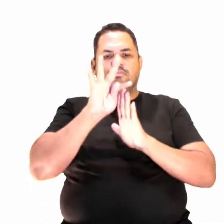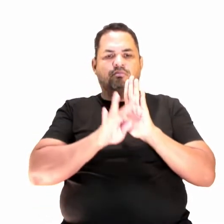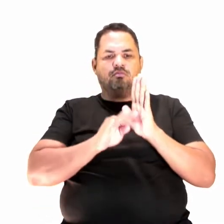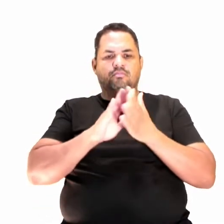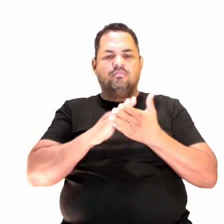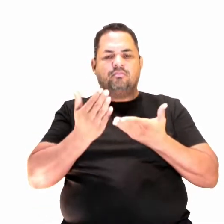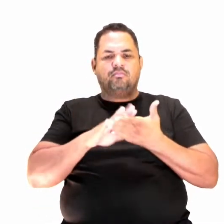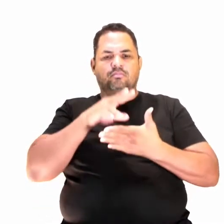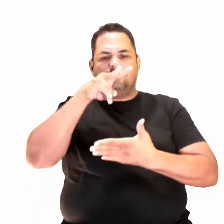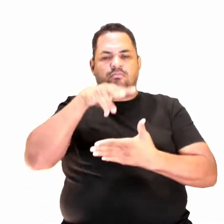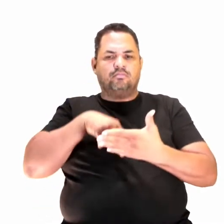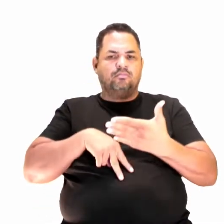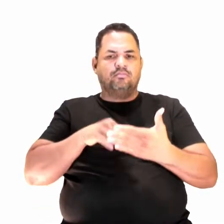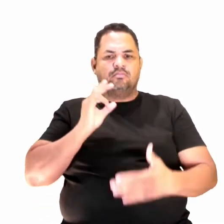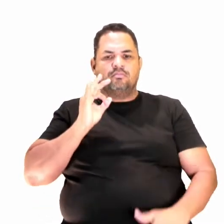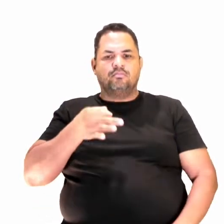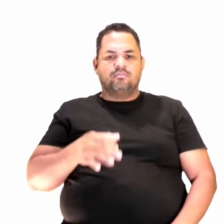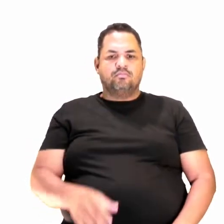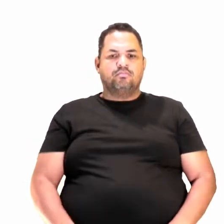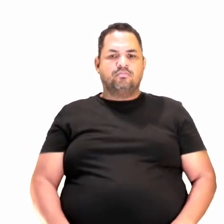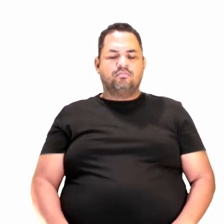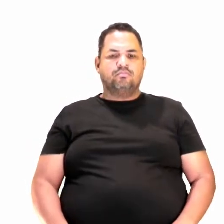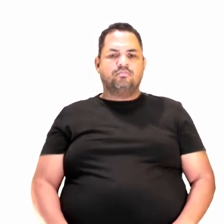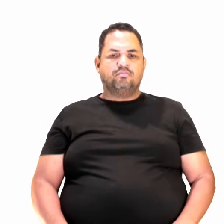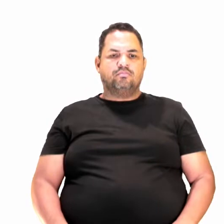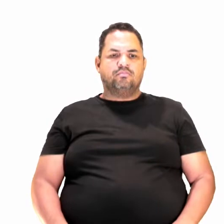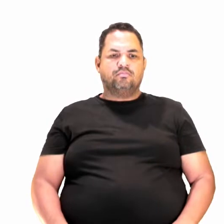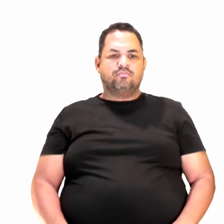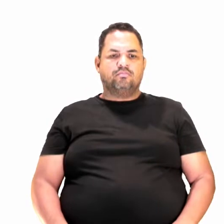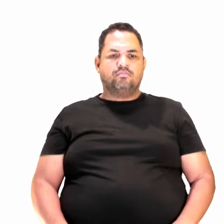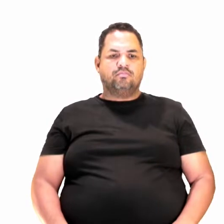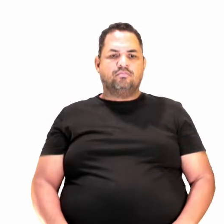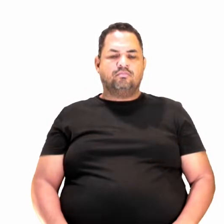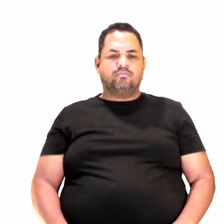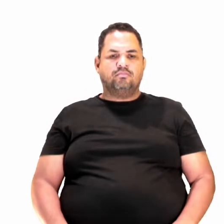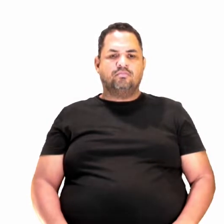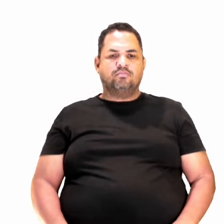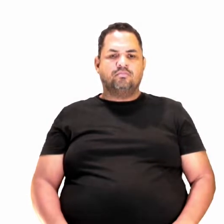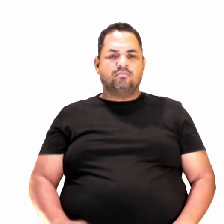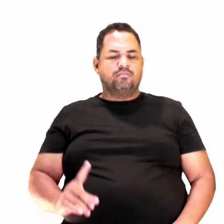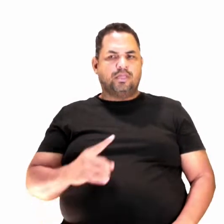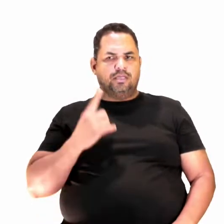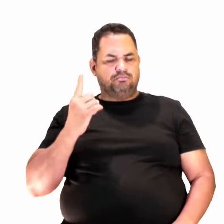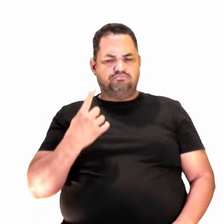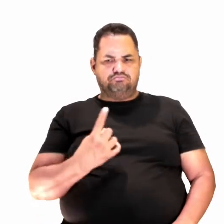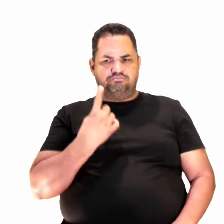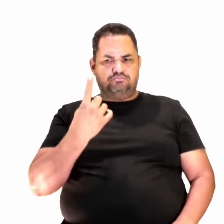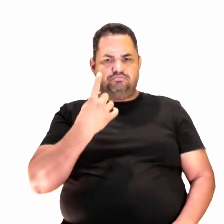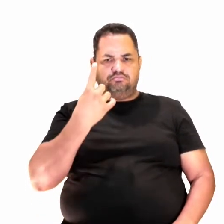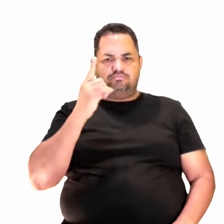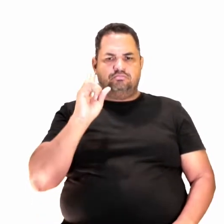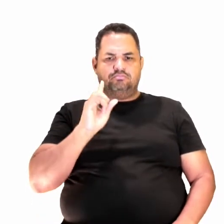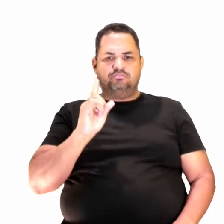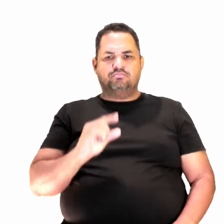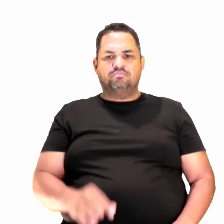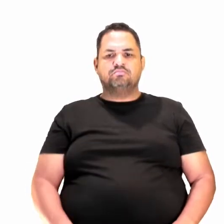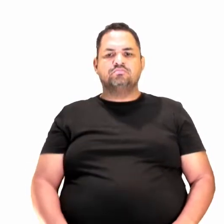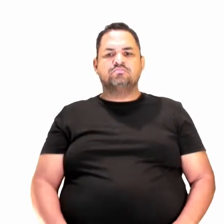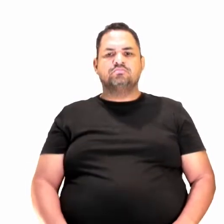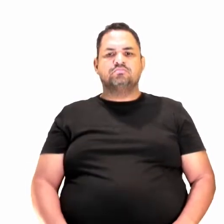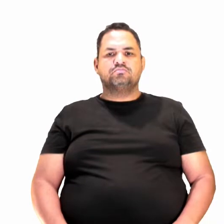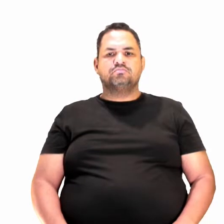parte aqui, não é a mãe dela, é a irmã dela, está descrevendo a irmã dela. E aí, de